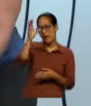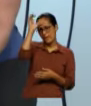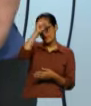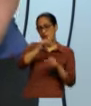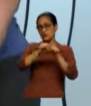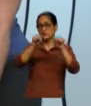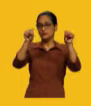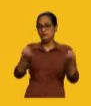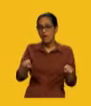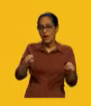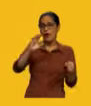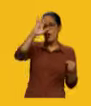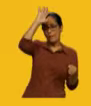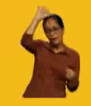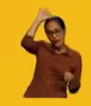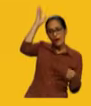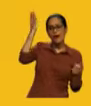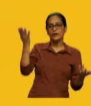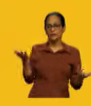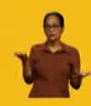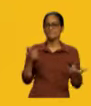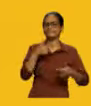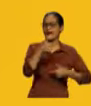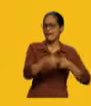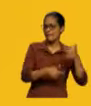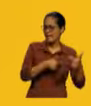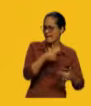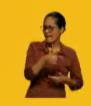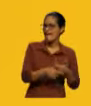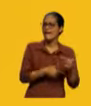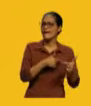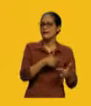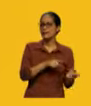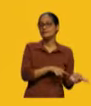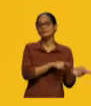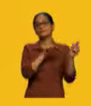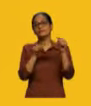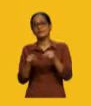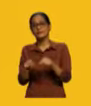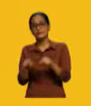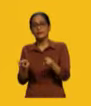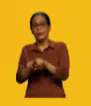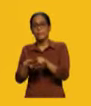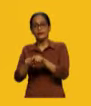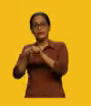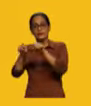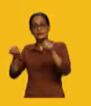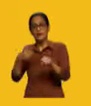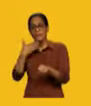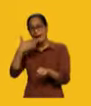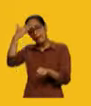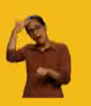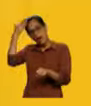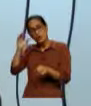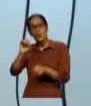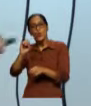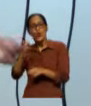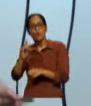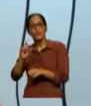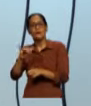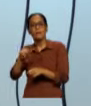sistema romano, que deu muito trabalho esse, né? E indo-arábico, ou sistema